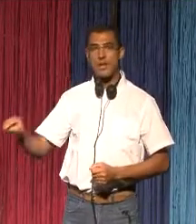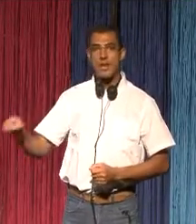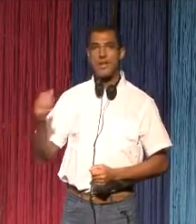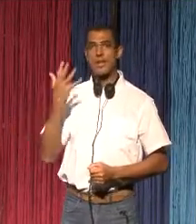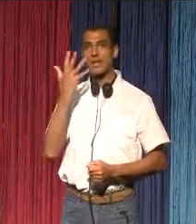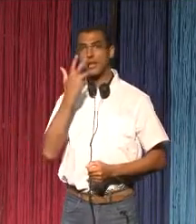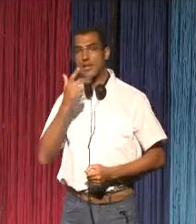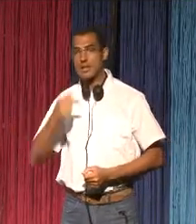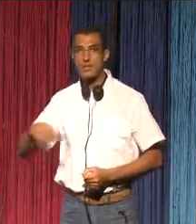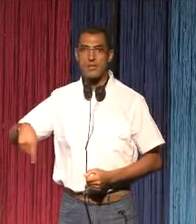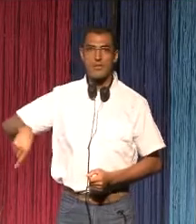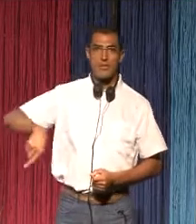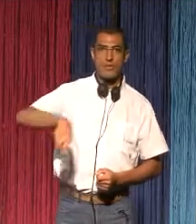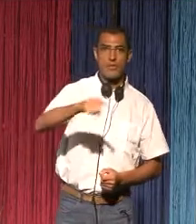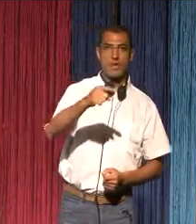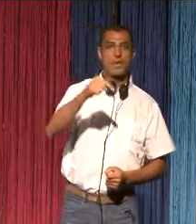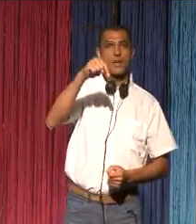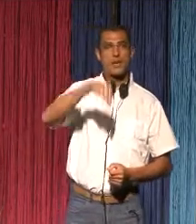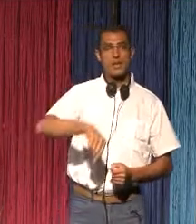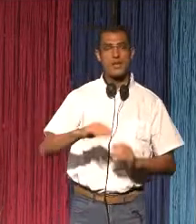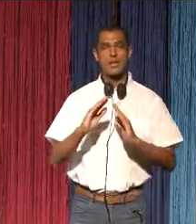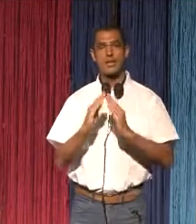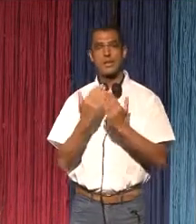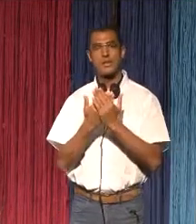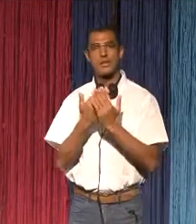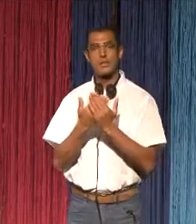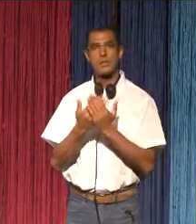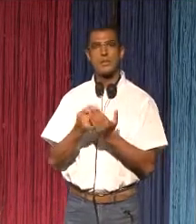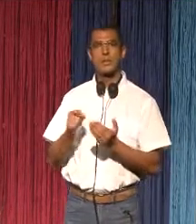que está indo para a escola, você entende? Então,